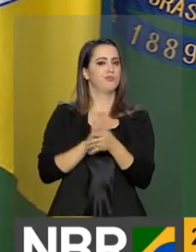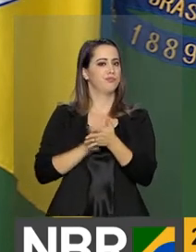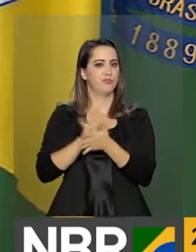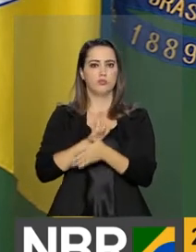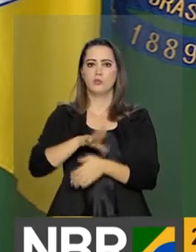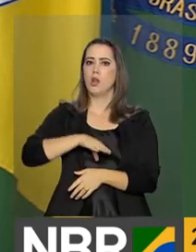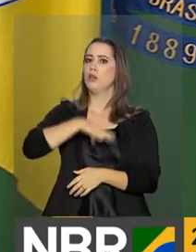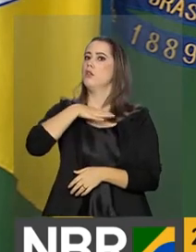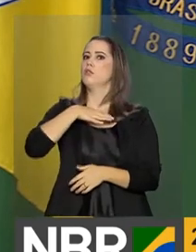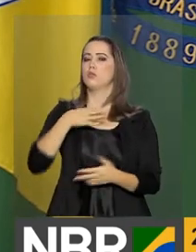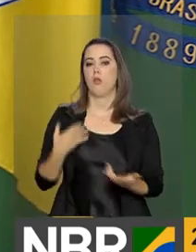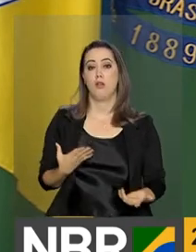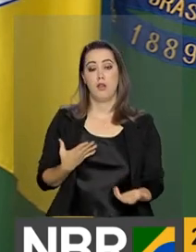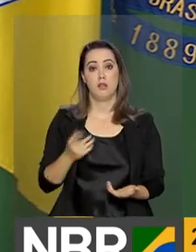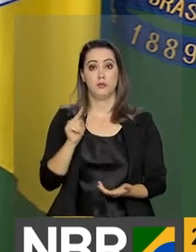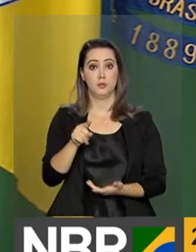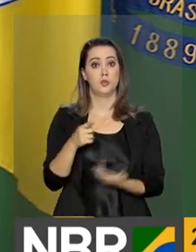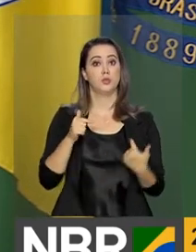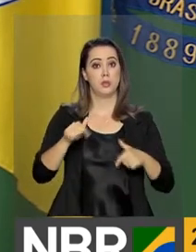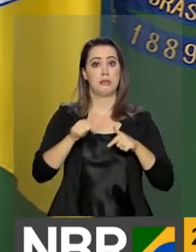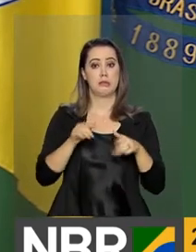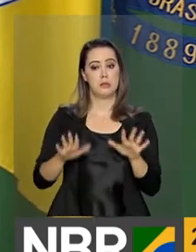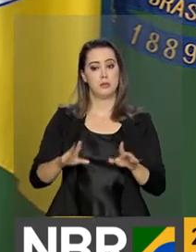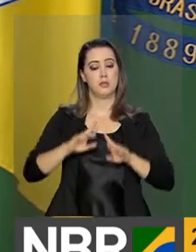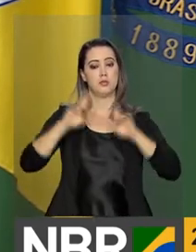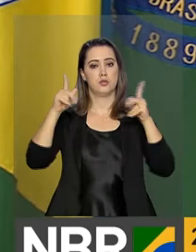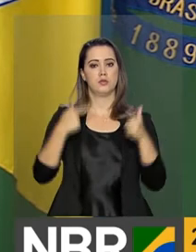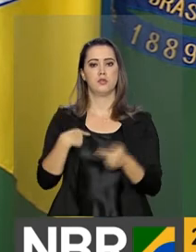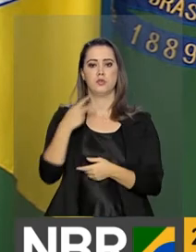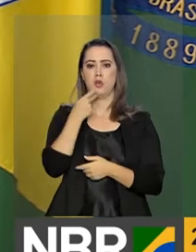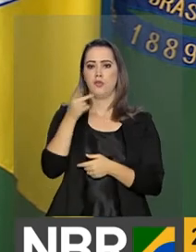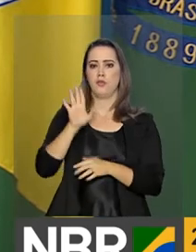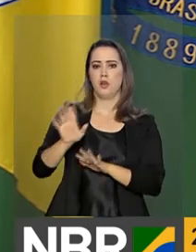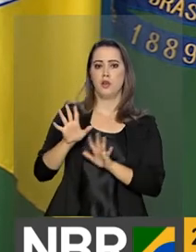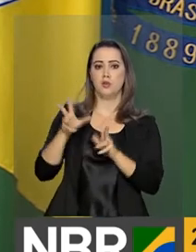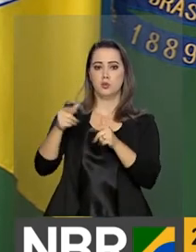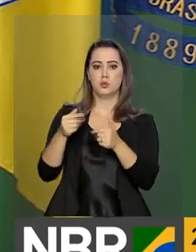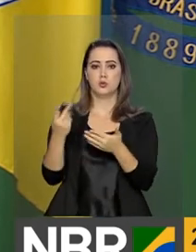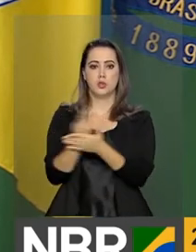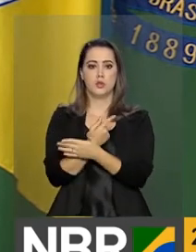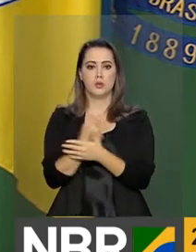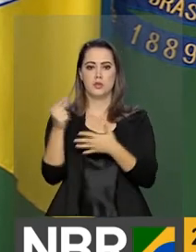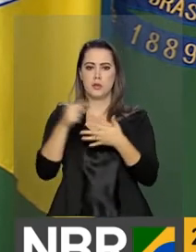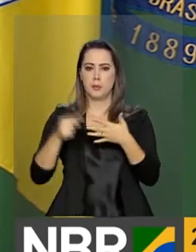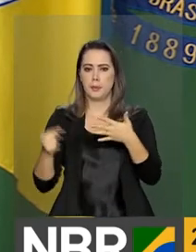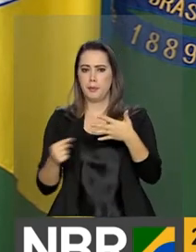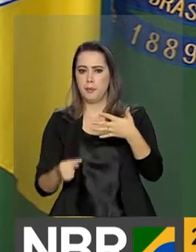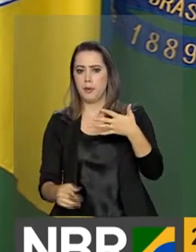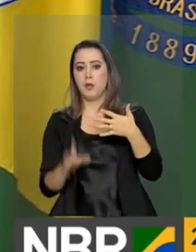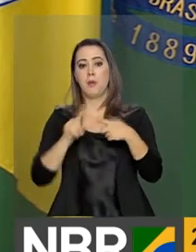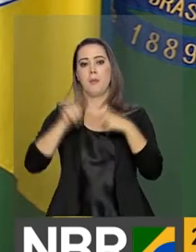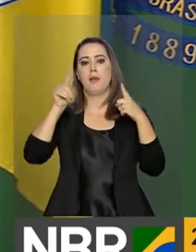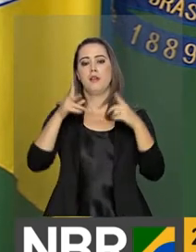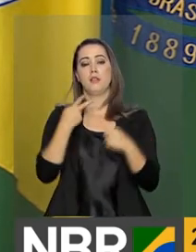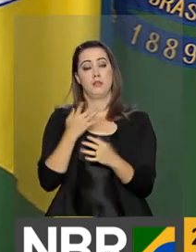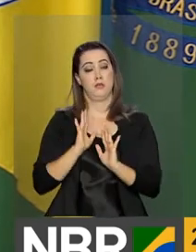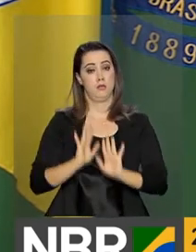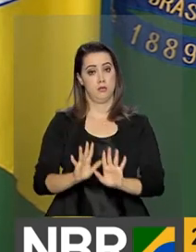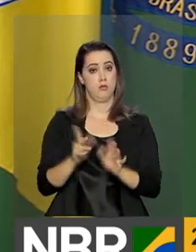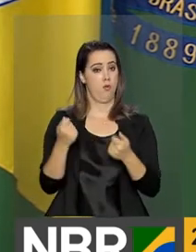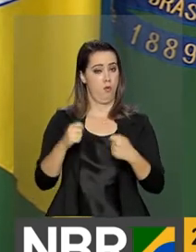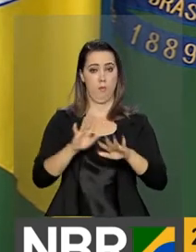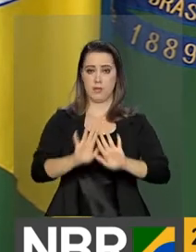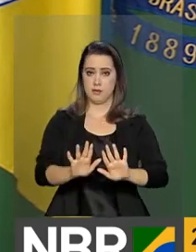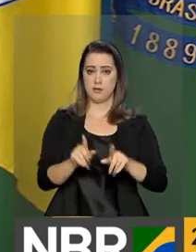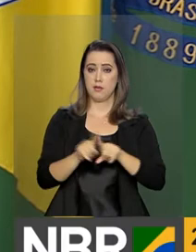é? De praticar o ato. Eu não quero relacionar aqui tudo o que foi feito, mas me cinjo à questão da